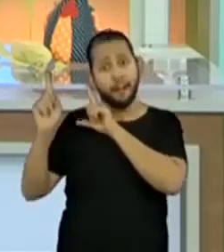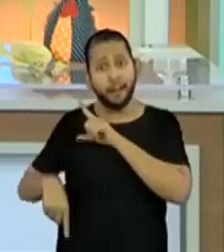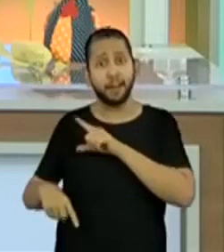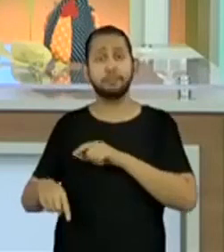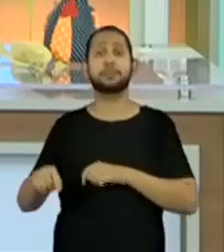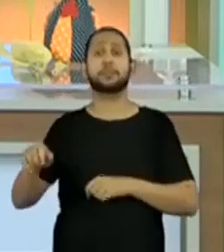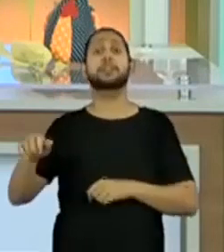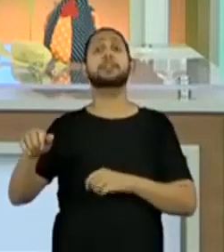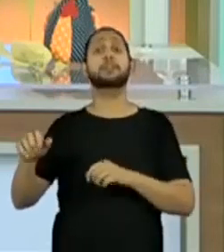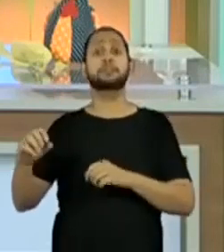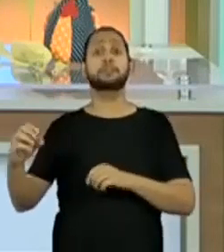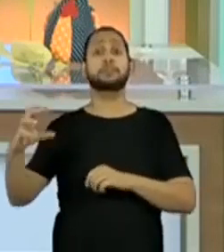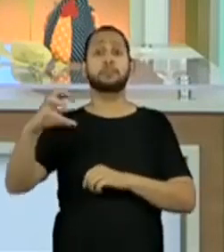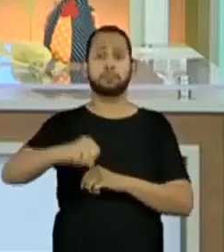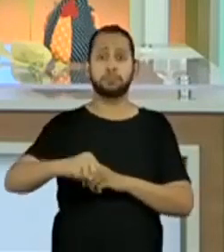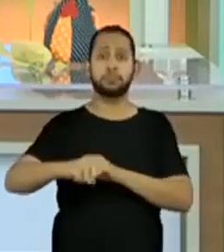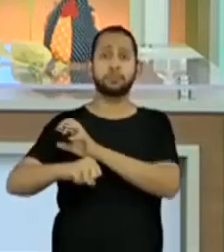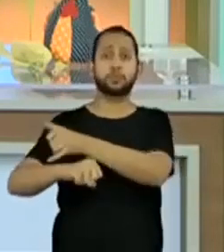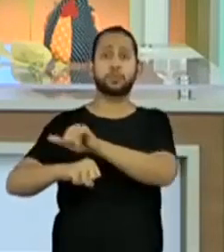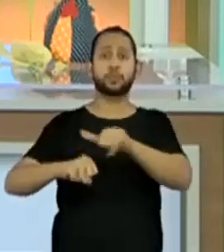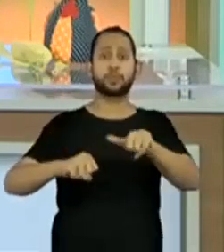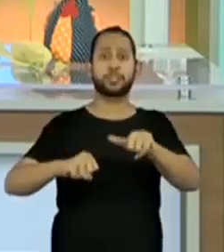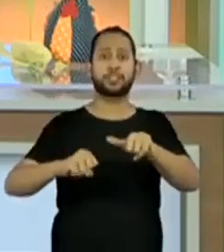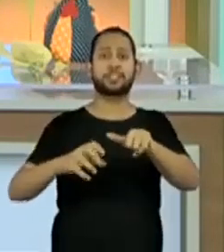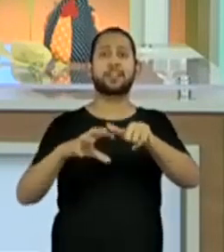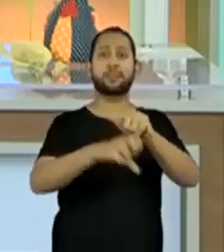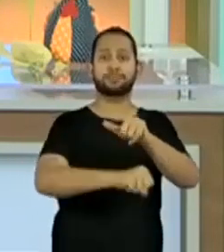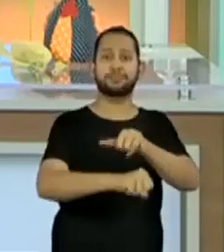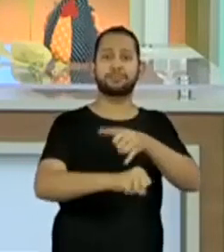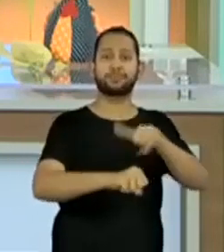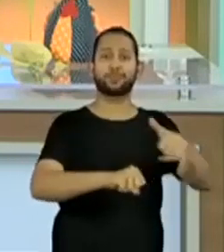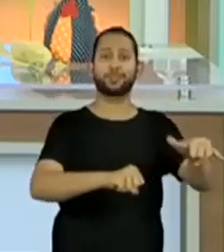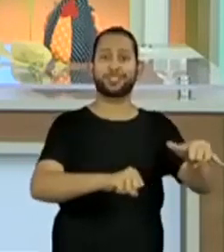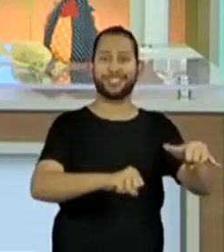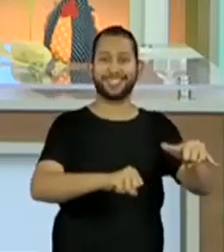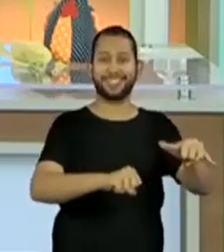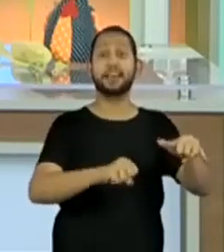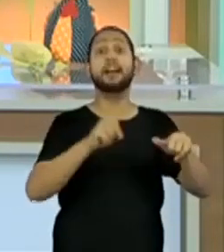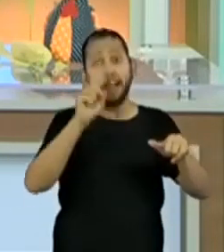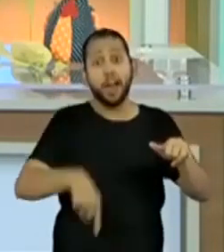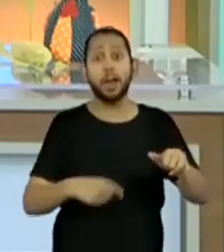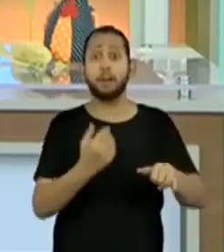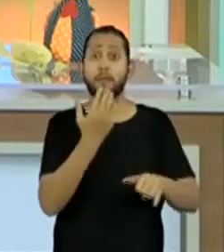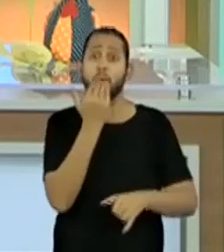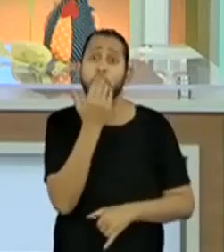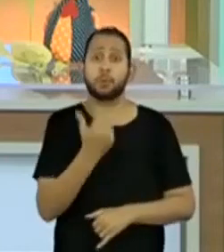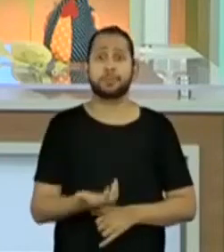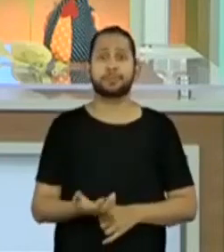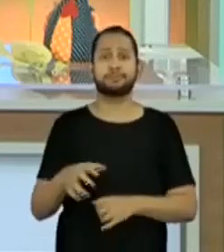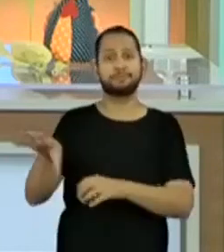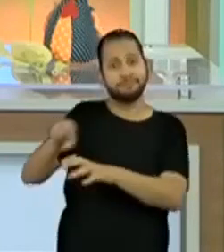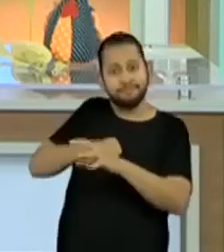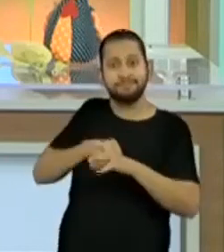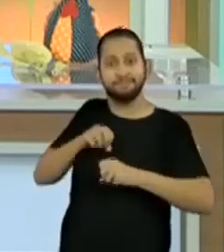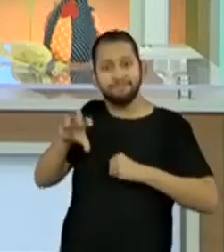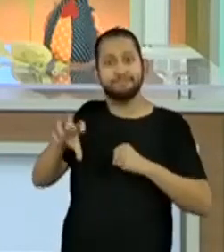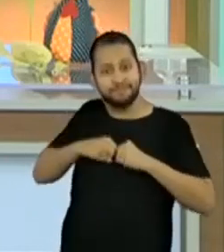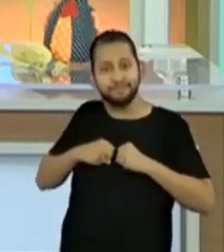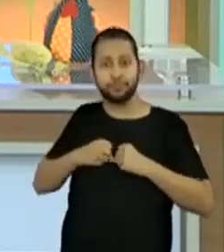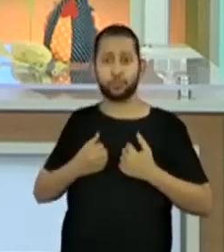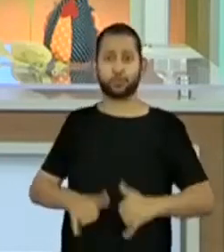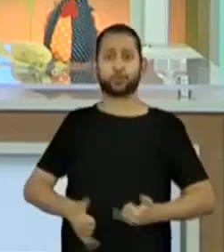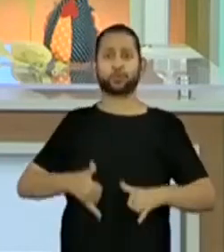é transmitida de um ser vivo para outro. É através da alimentação, certo?